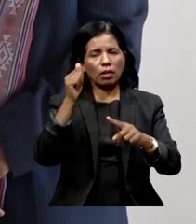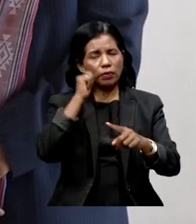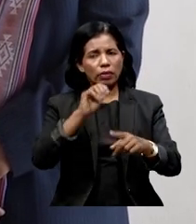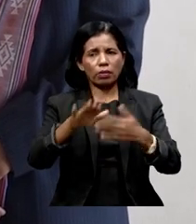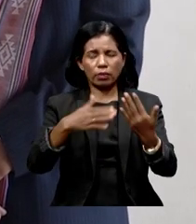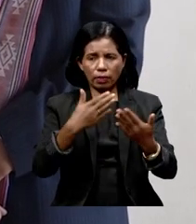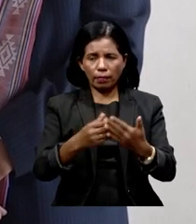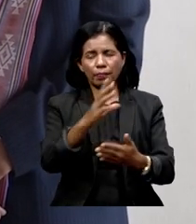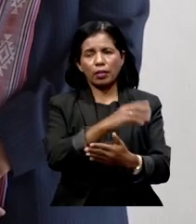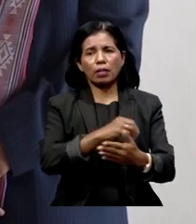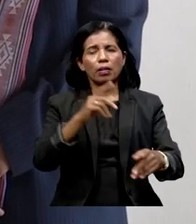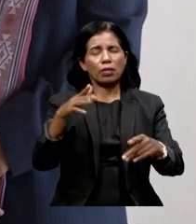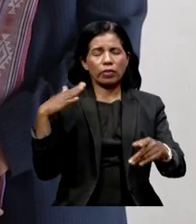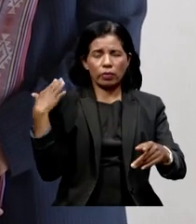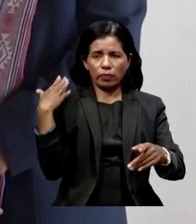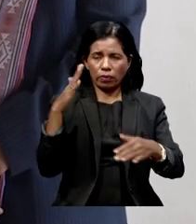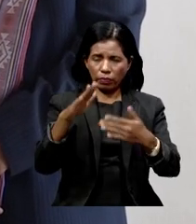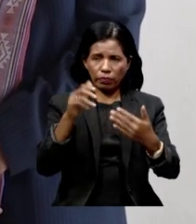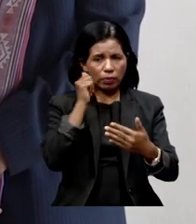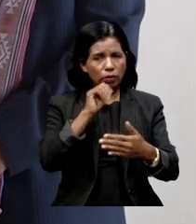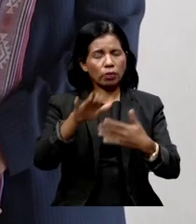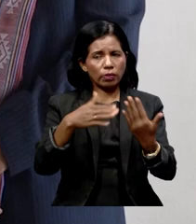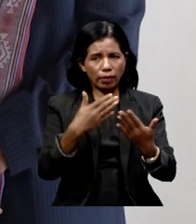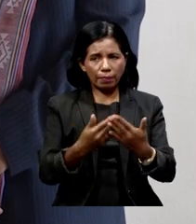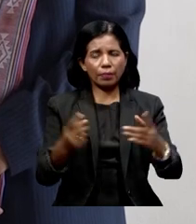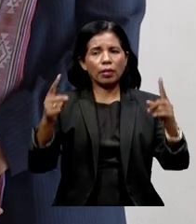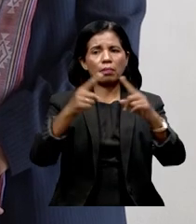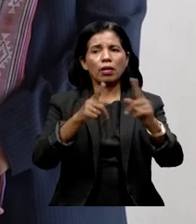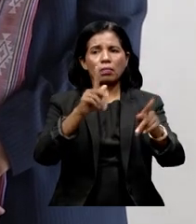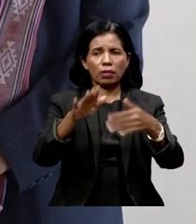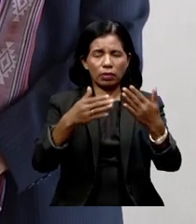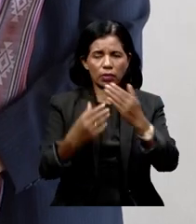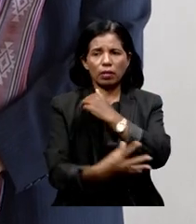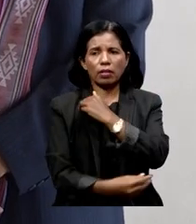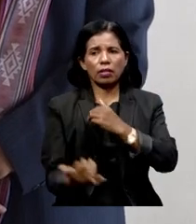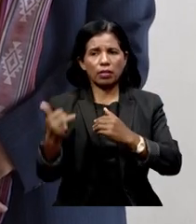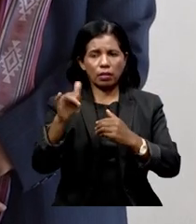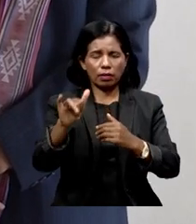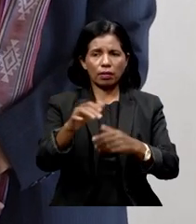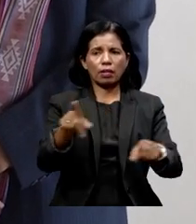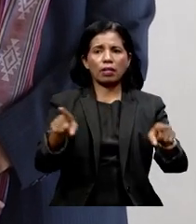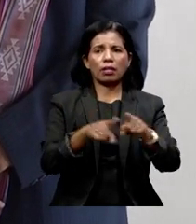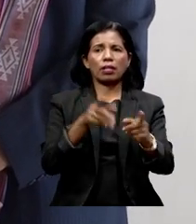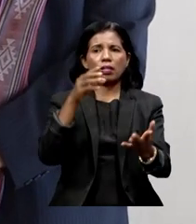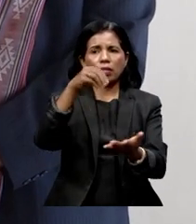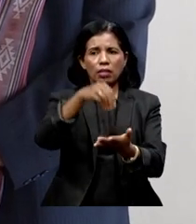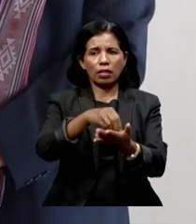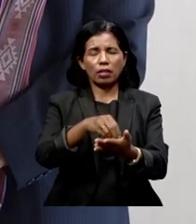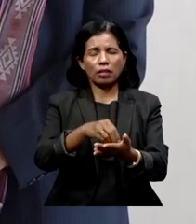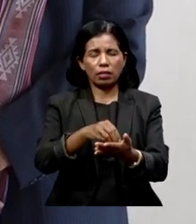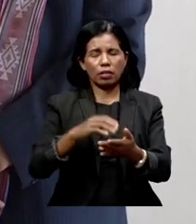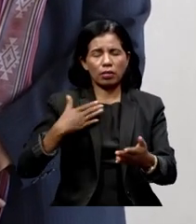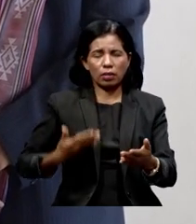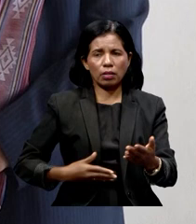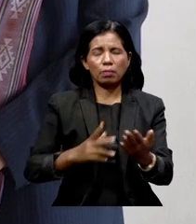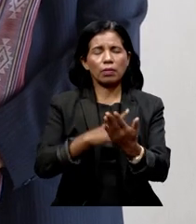sira homos adolescent sira liba atu i mos ba iha populasaun vulnerabilidade ira ne hanes sa tamamos iha senhora nene iha program ba iha